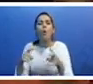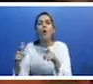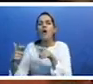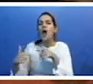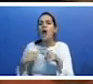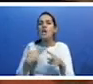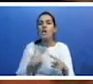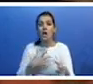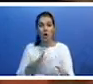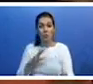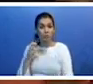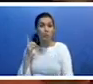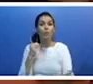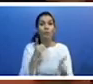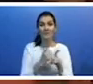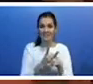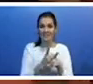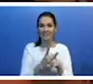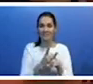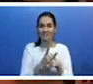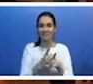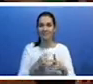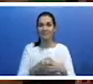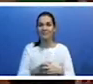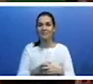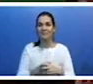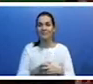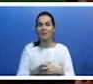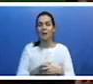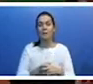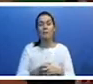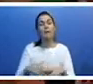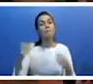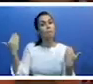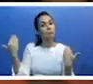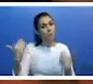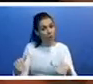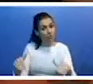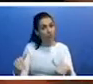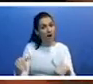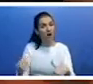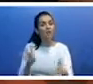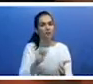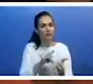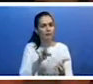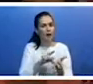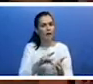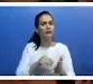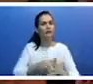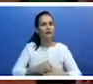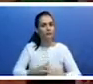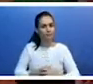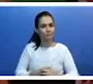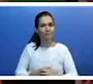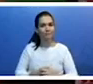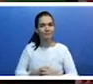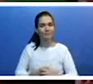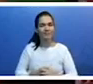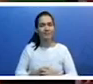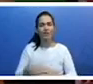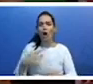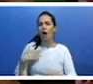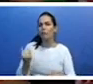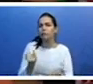e pesquisas de forma a aprovar a sua credibilidade, tá? Nós vamos soltar um texto